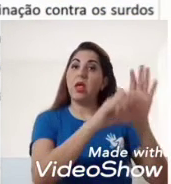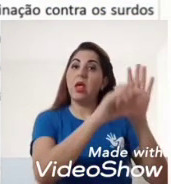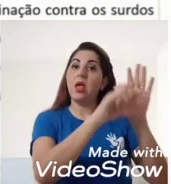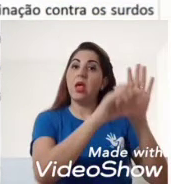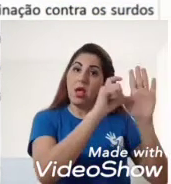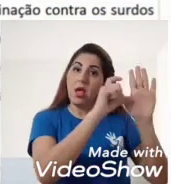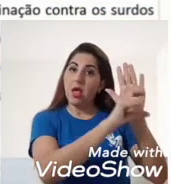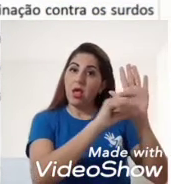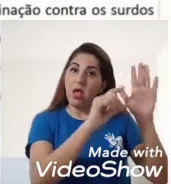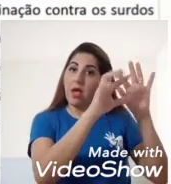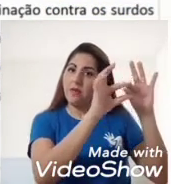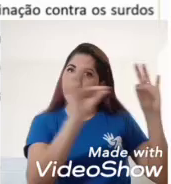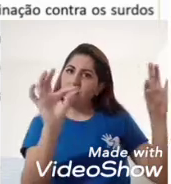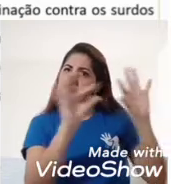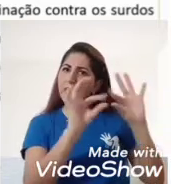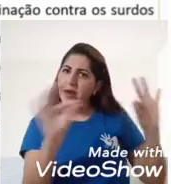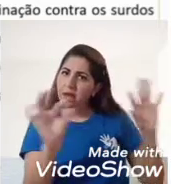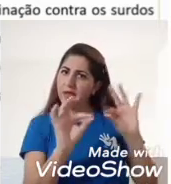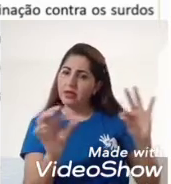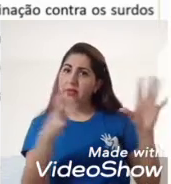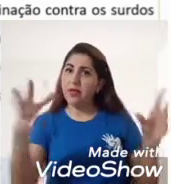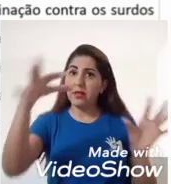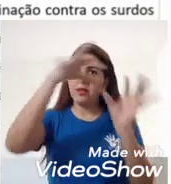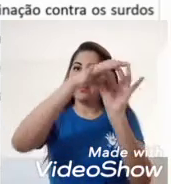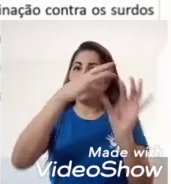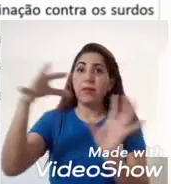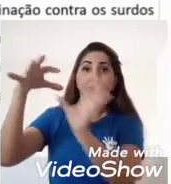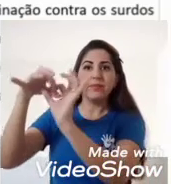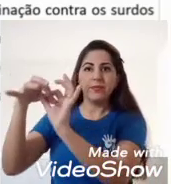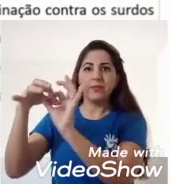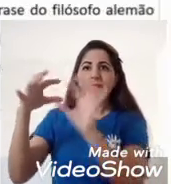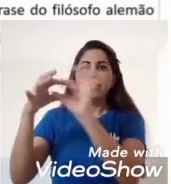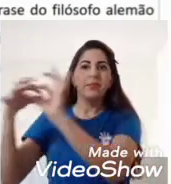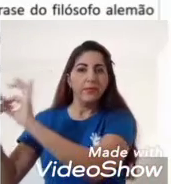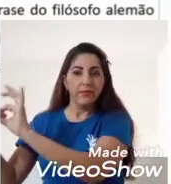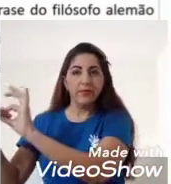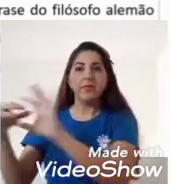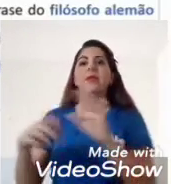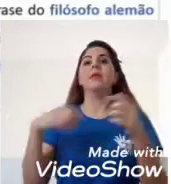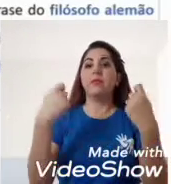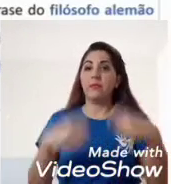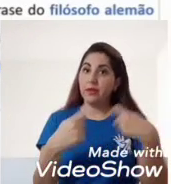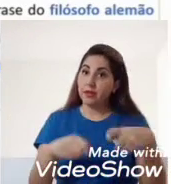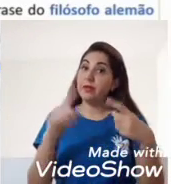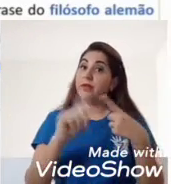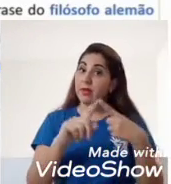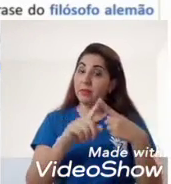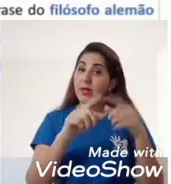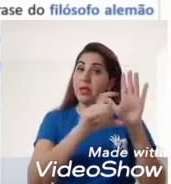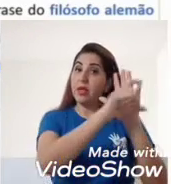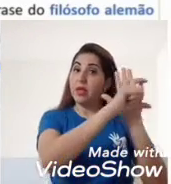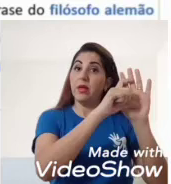parágrafo, entre os períodos, com retomada, com ligação, com conexão, e é preciso que haja a